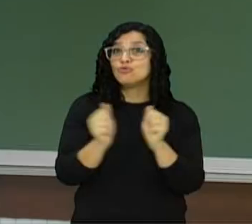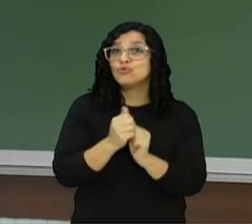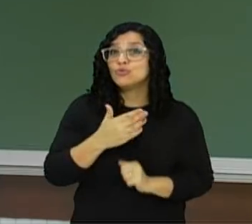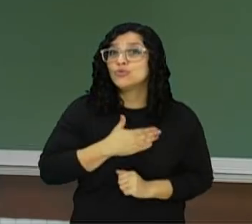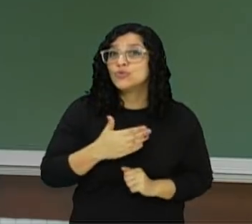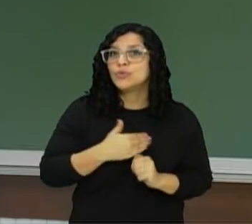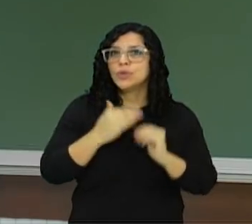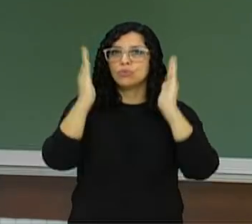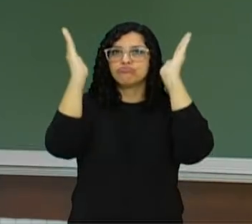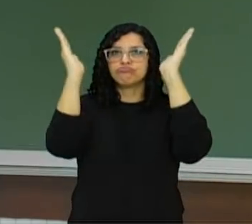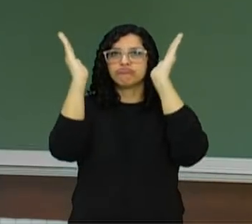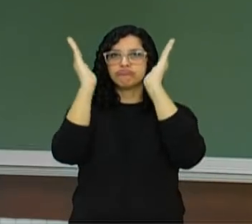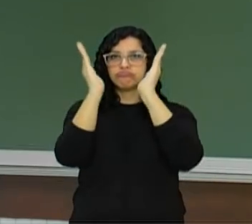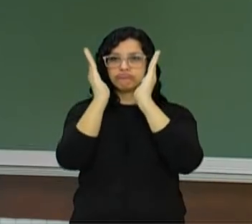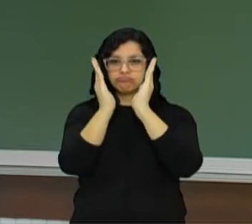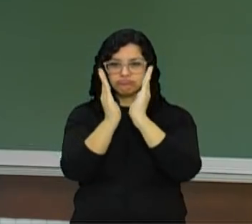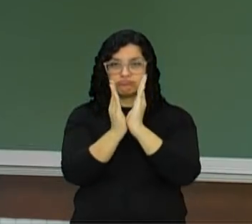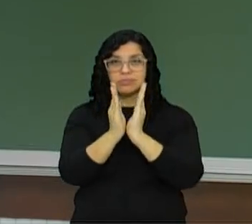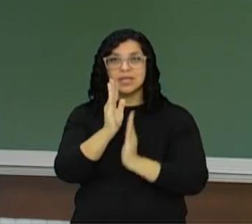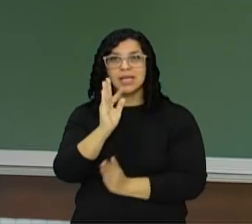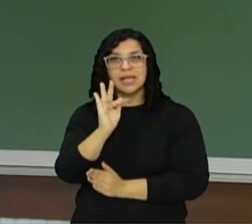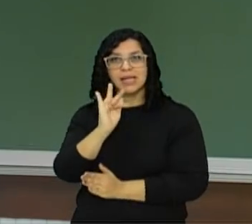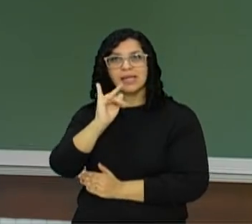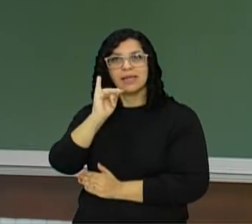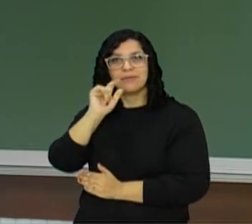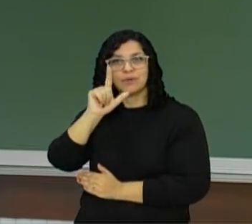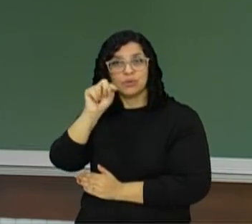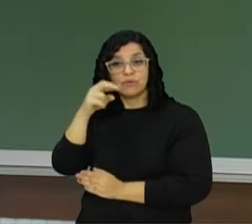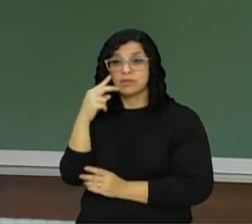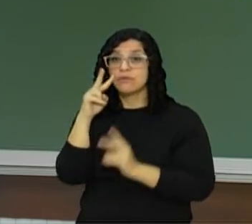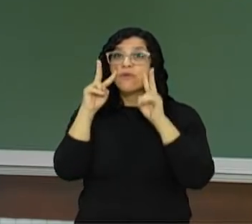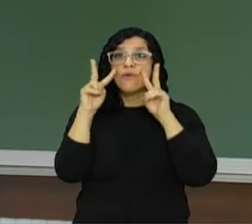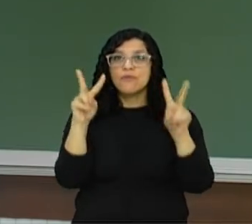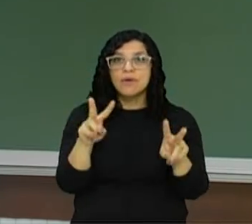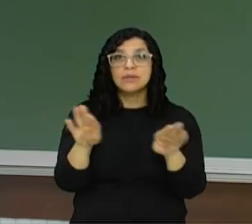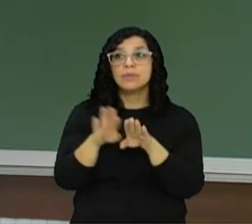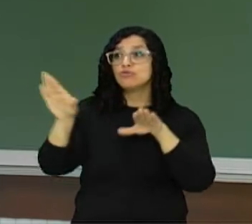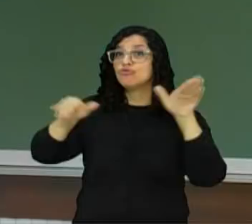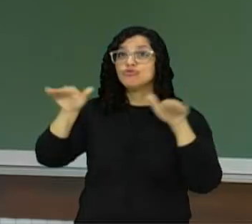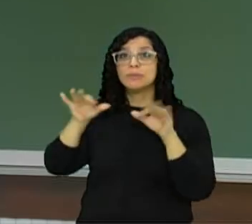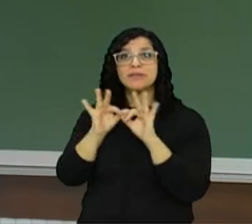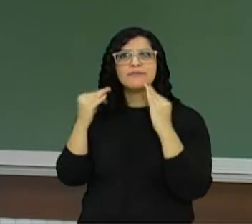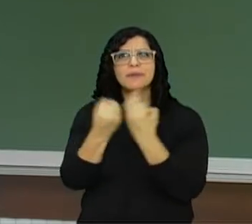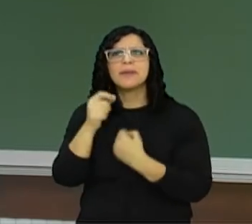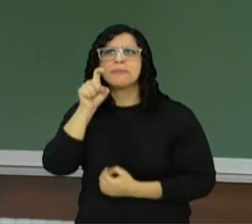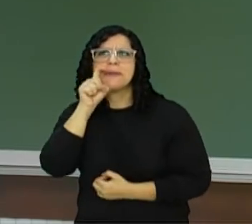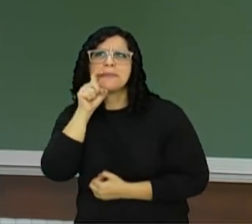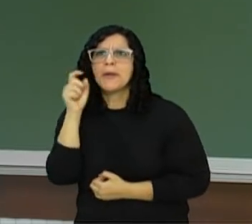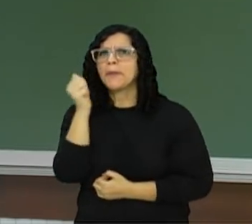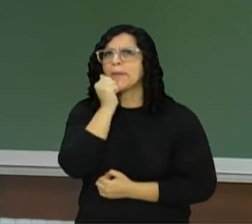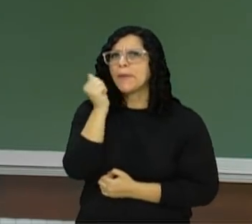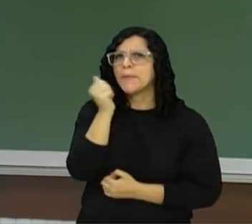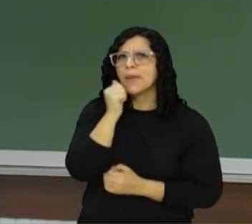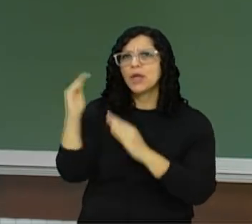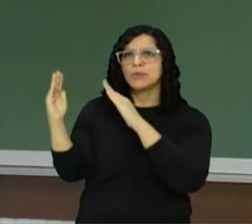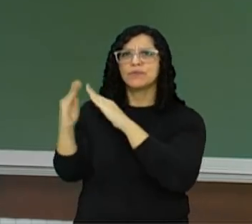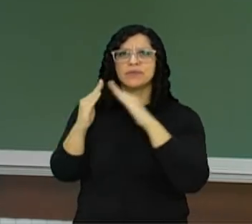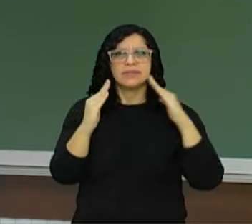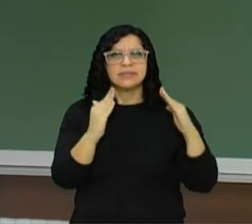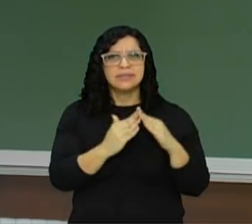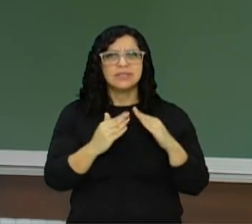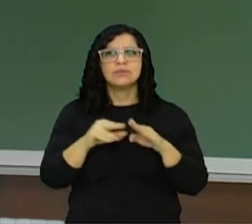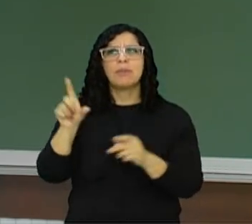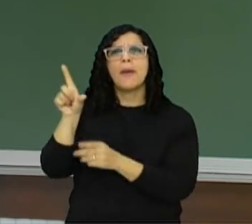esse filtro junto comigo. Eu vou fazer aqui, vocês vão assistir. Chama todo mundo, o pai, a mãe, o vizinho,